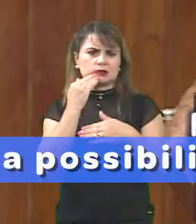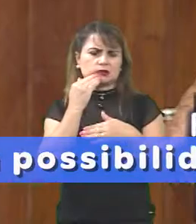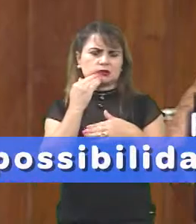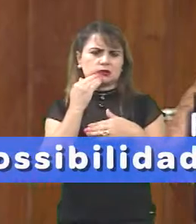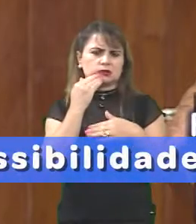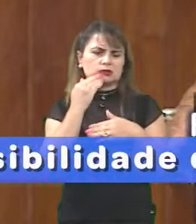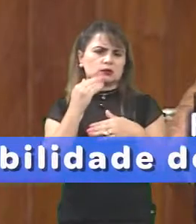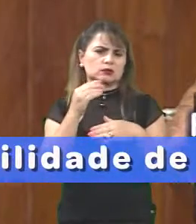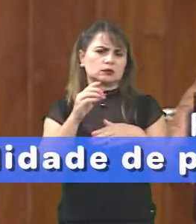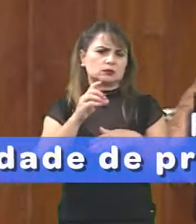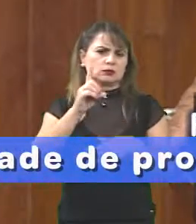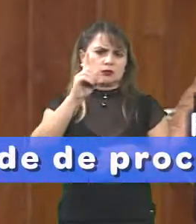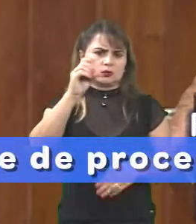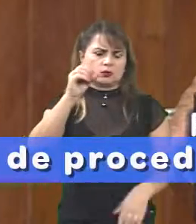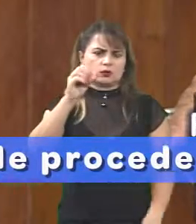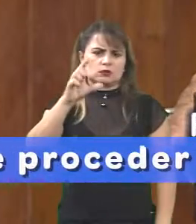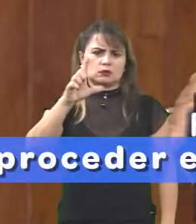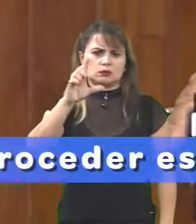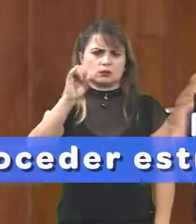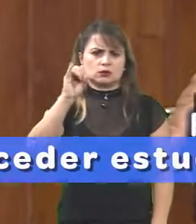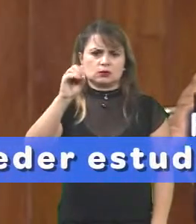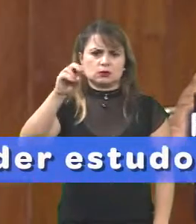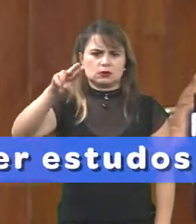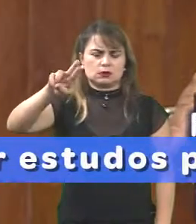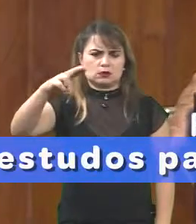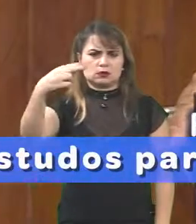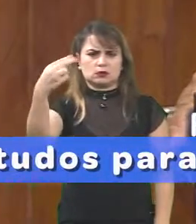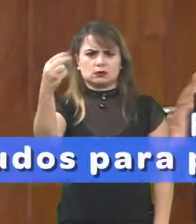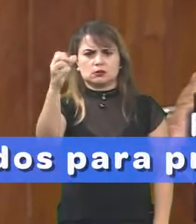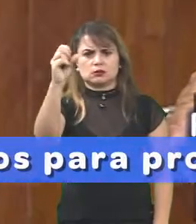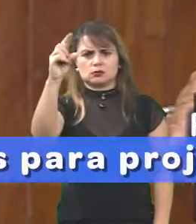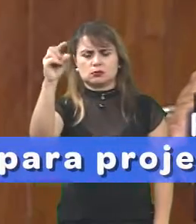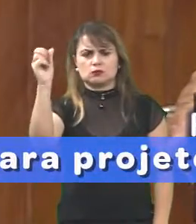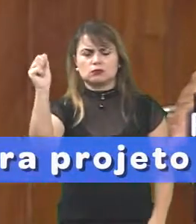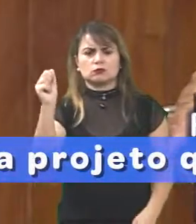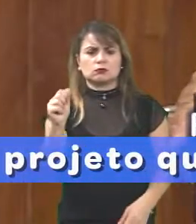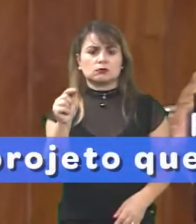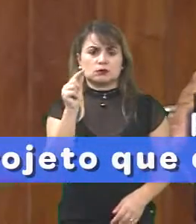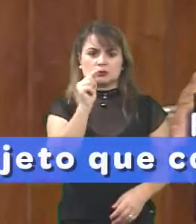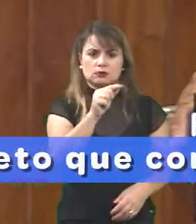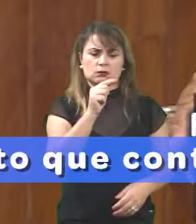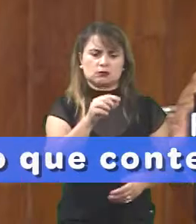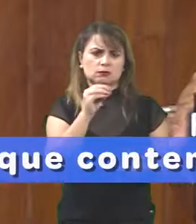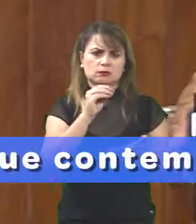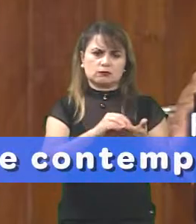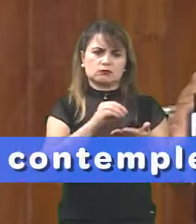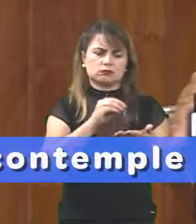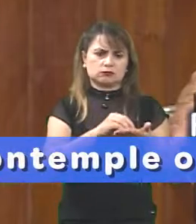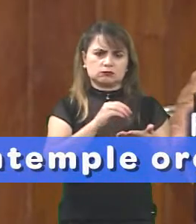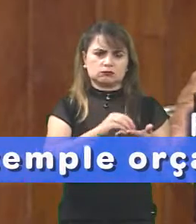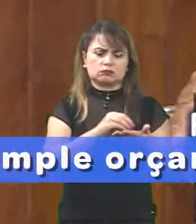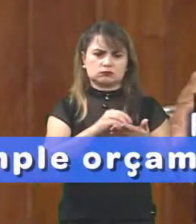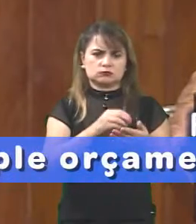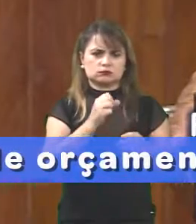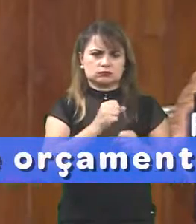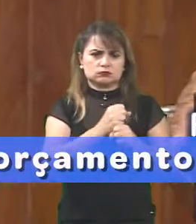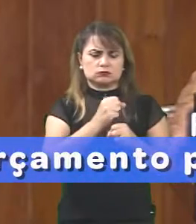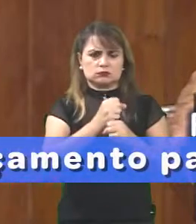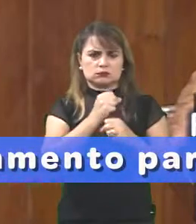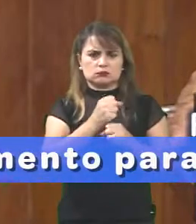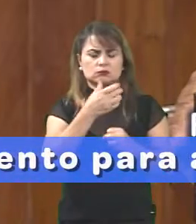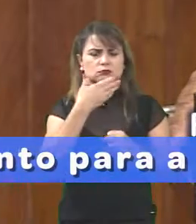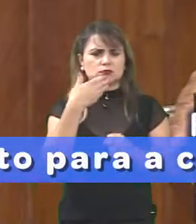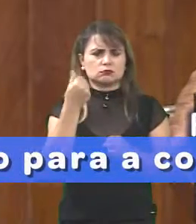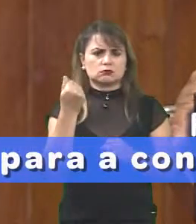conversando com o pessoal, apesar de não ser só lá que falta essa infraestrutura. O vereador Marcos Custódio